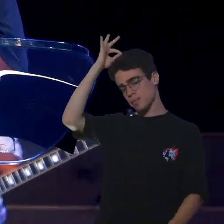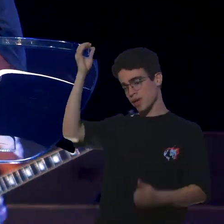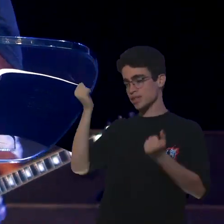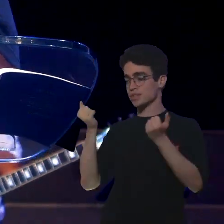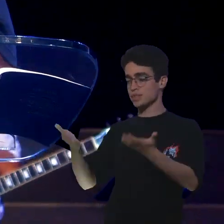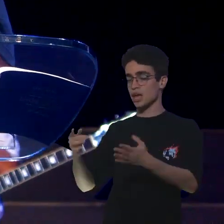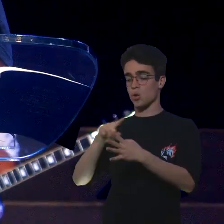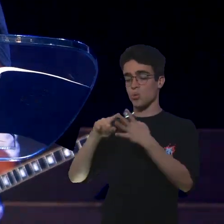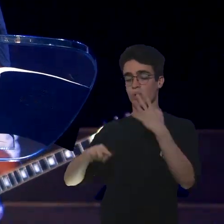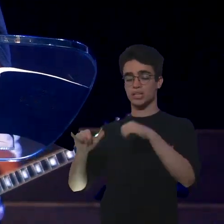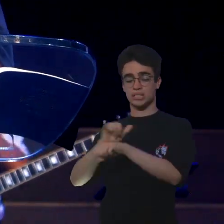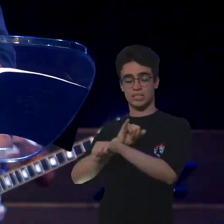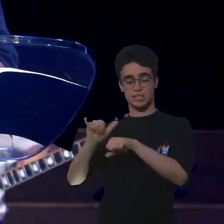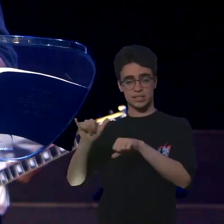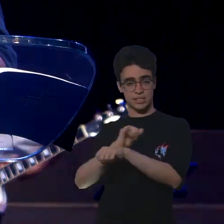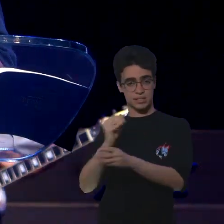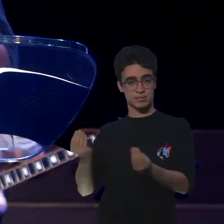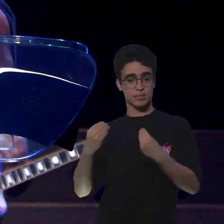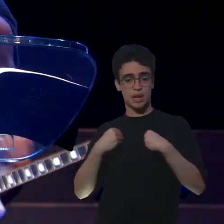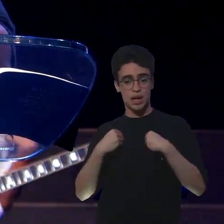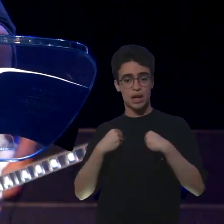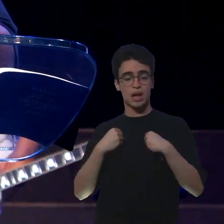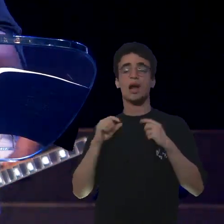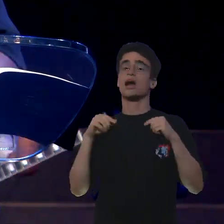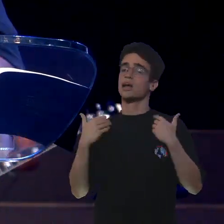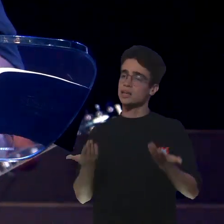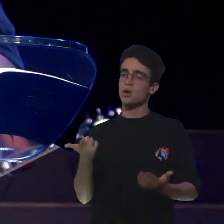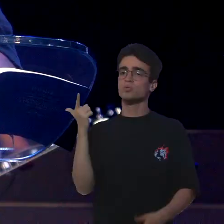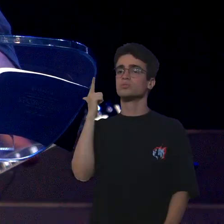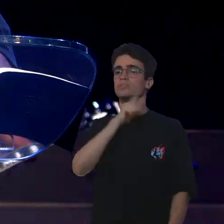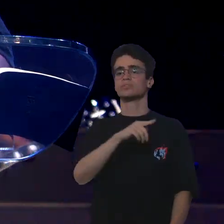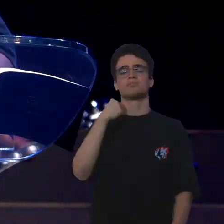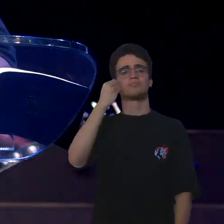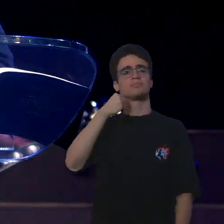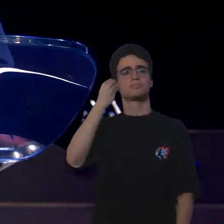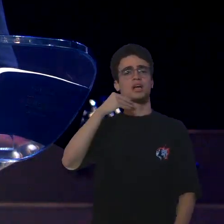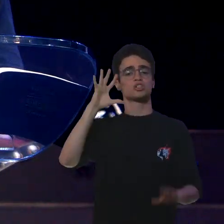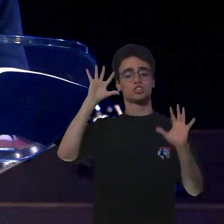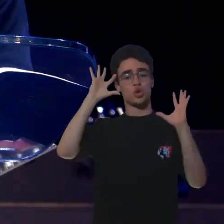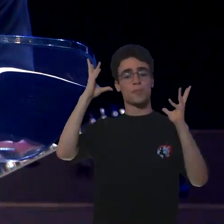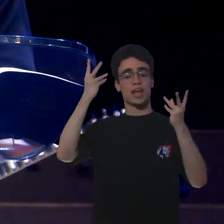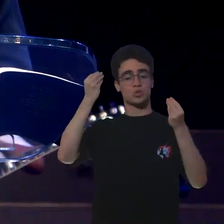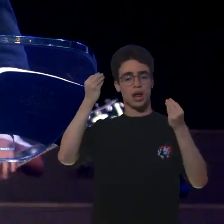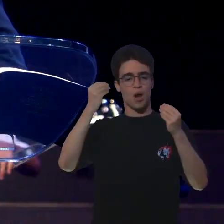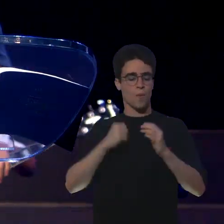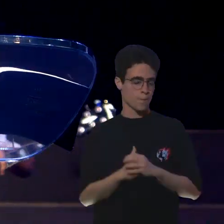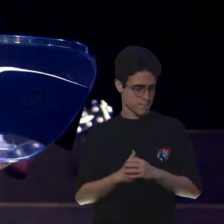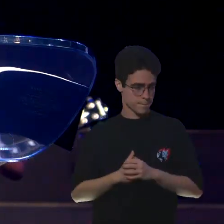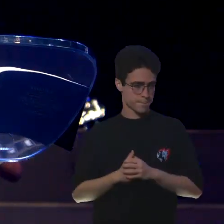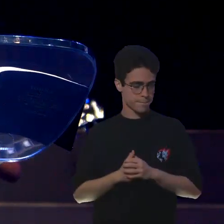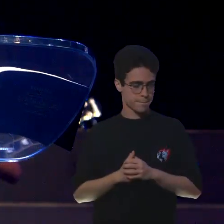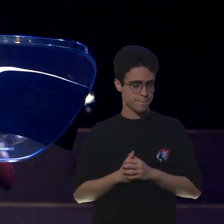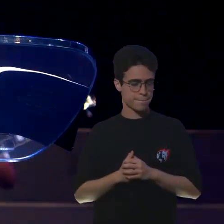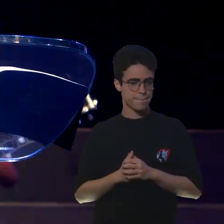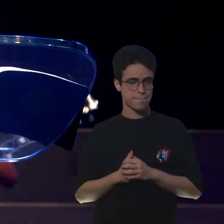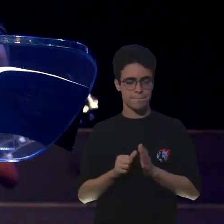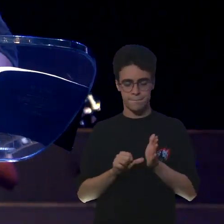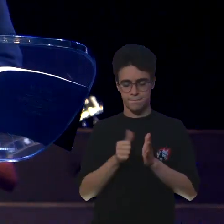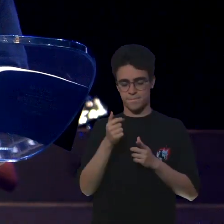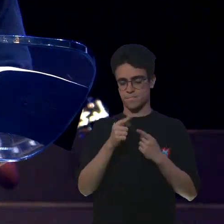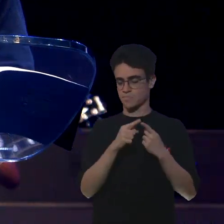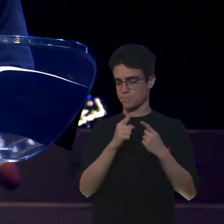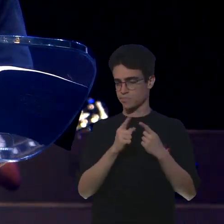distintos em nós que nos tornam possível uma vida sobrenatural. Eu gostaria de compartilhar contigo. A primeira